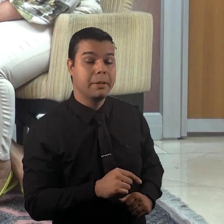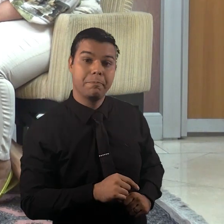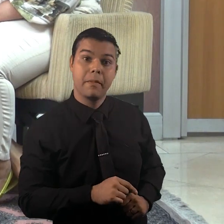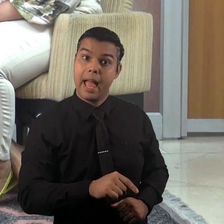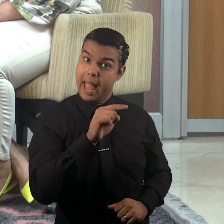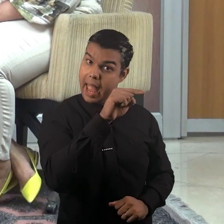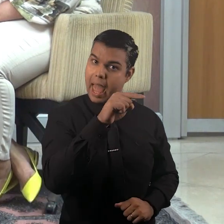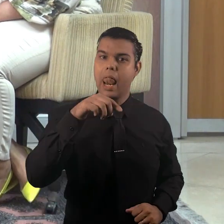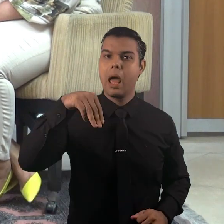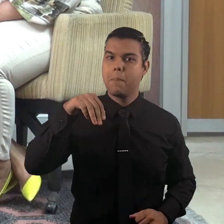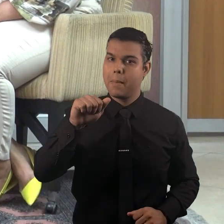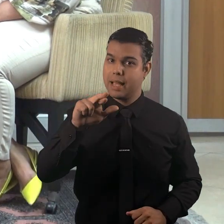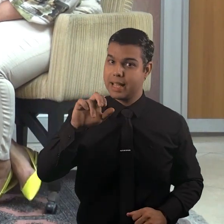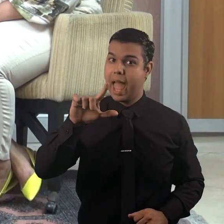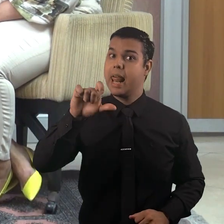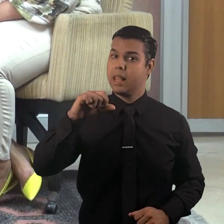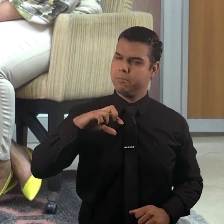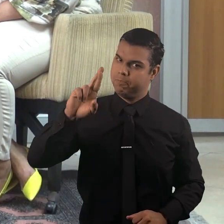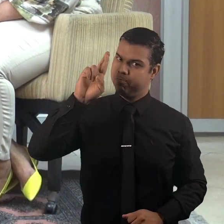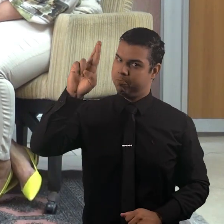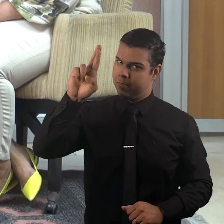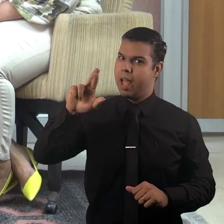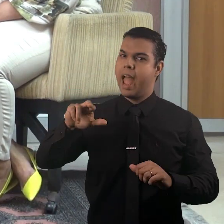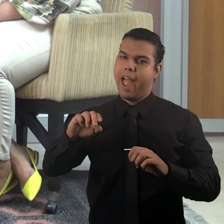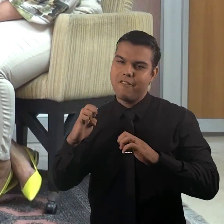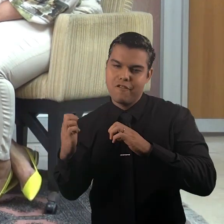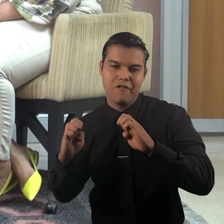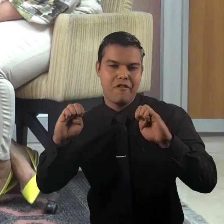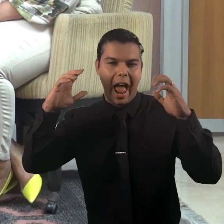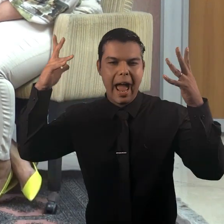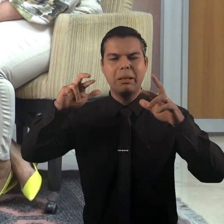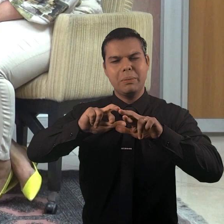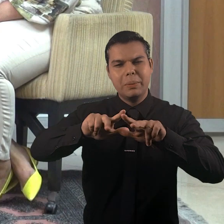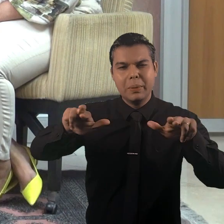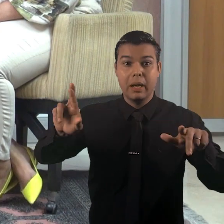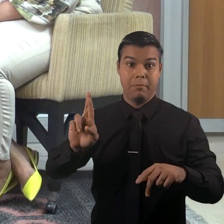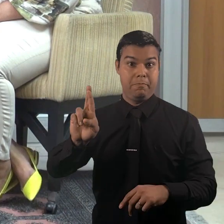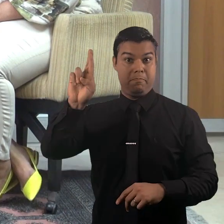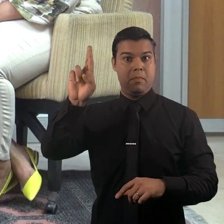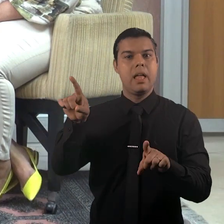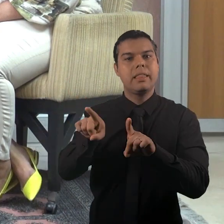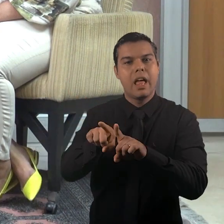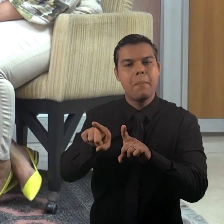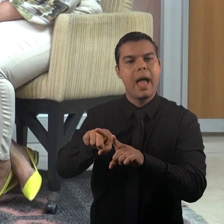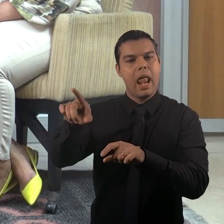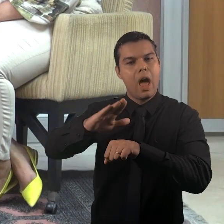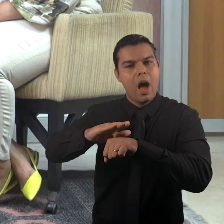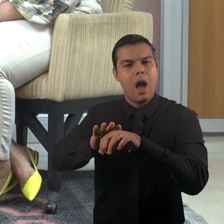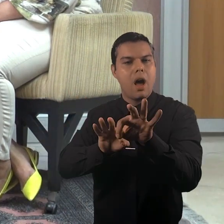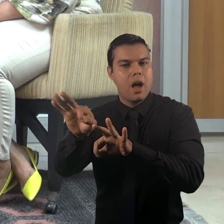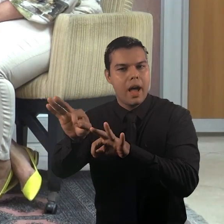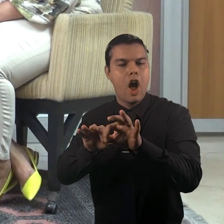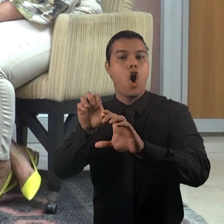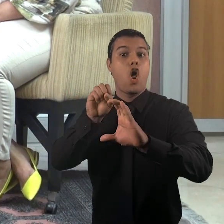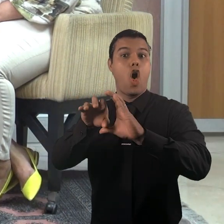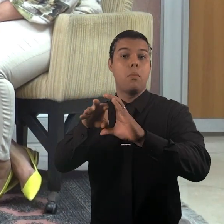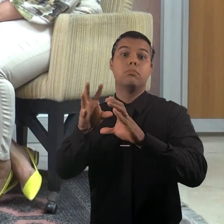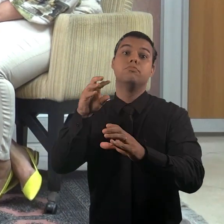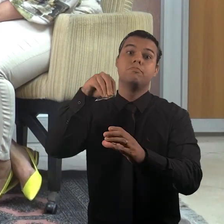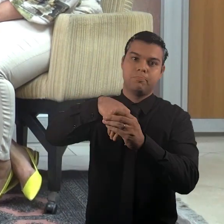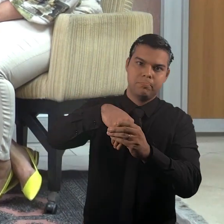durante 20 anos à frente de uma agência de eventos, também foi assistente de produção da TV Globo, entre outras atividades.